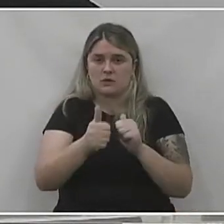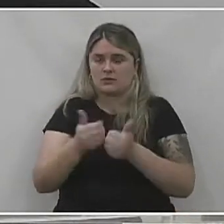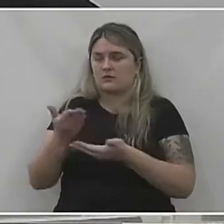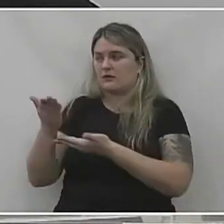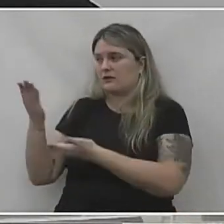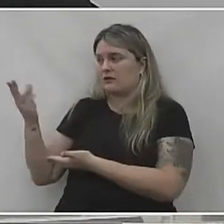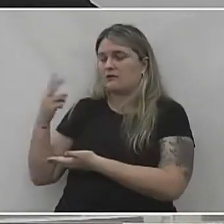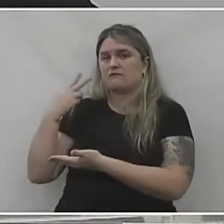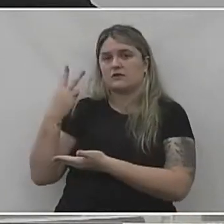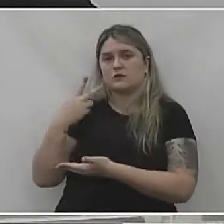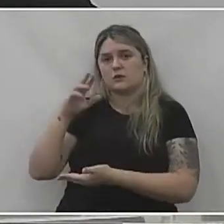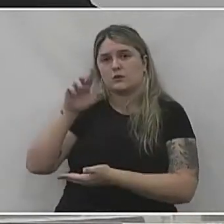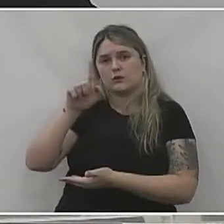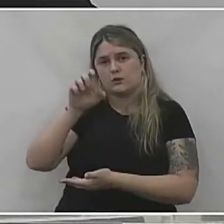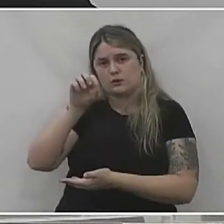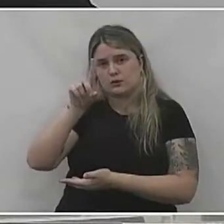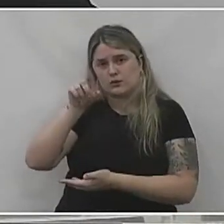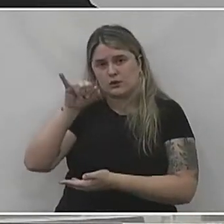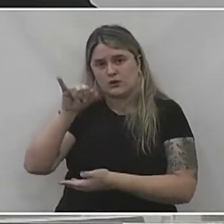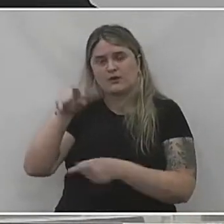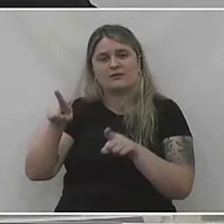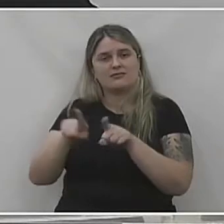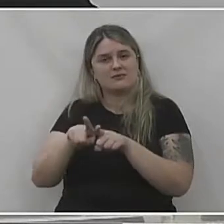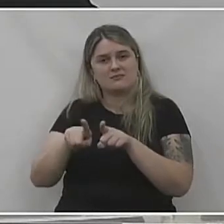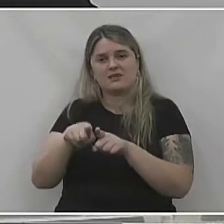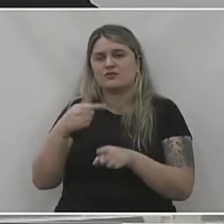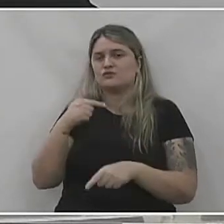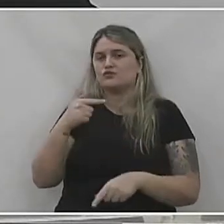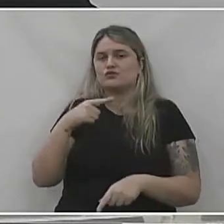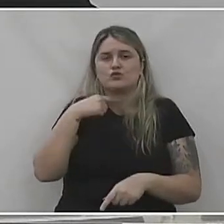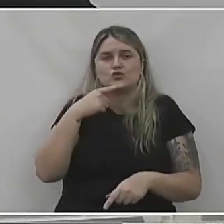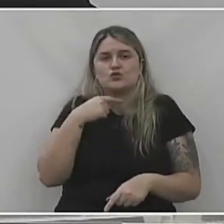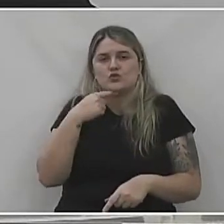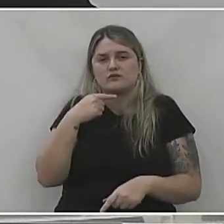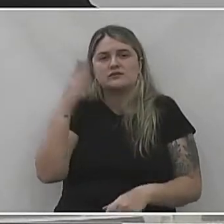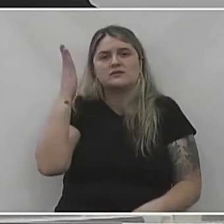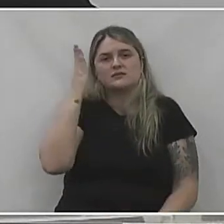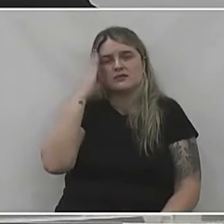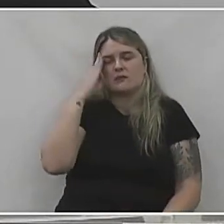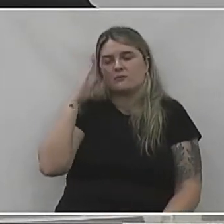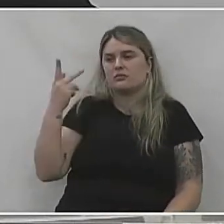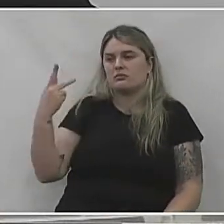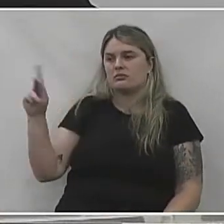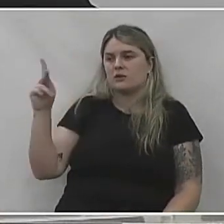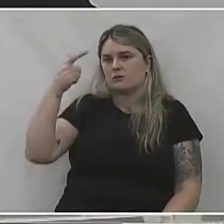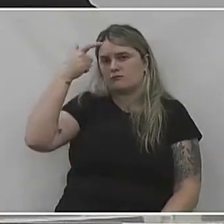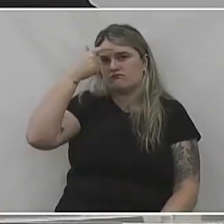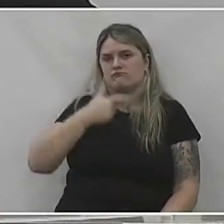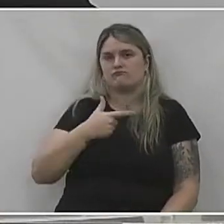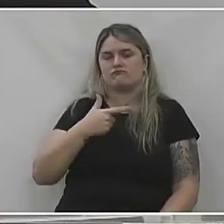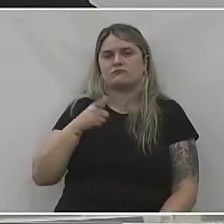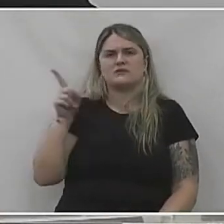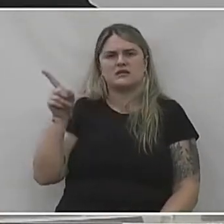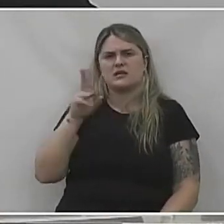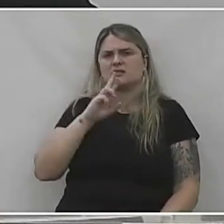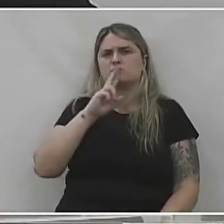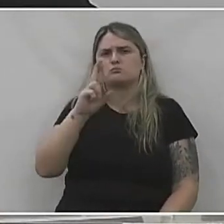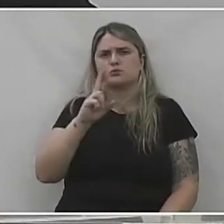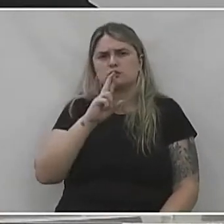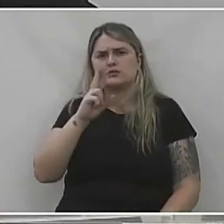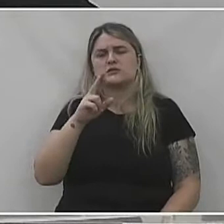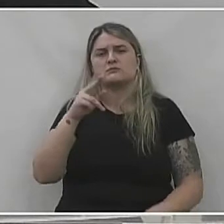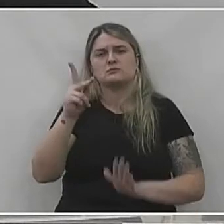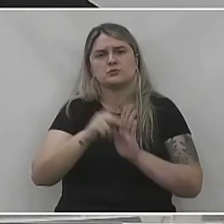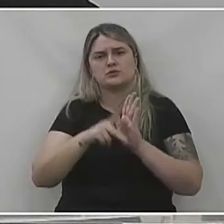Godoy no colo quando eu sumi não tive dúvidas de deixar ele responder pelo